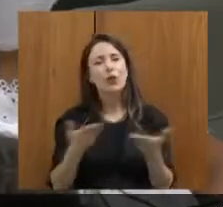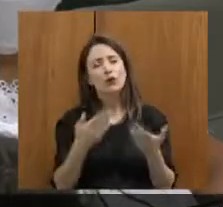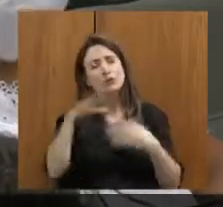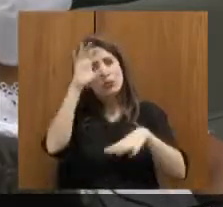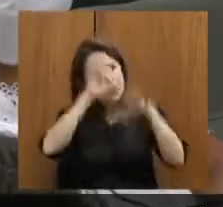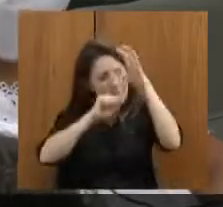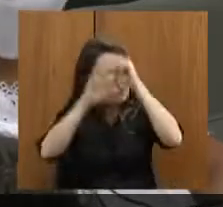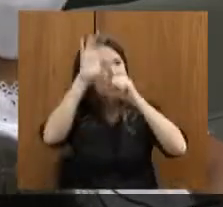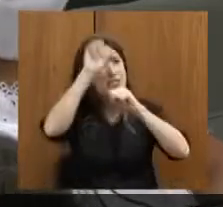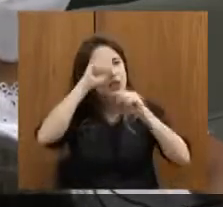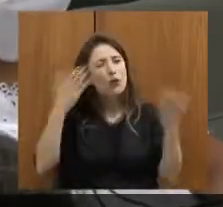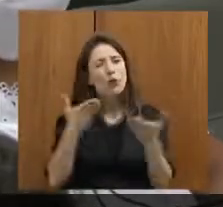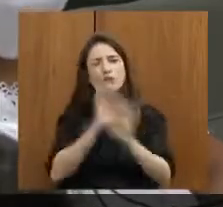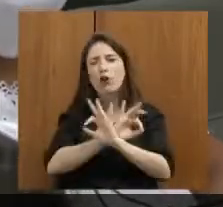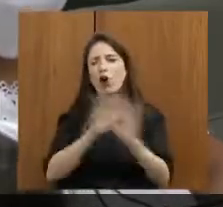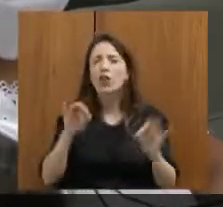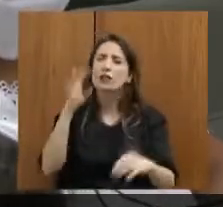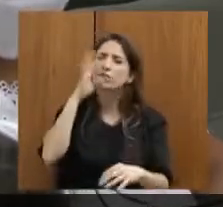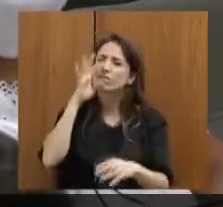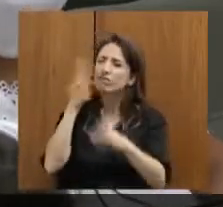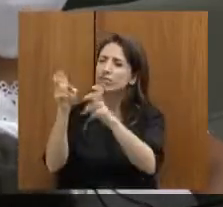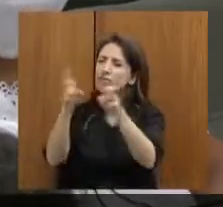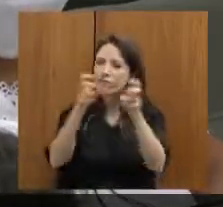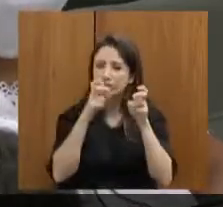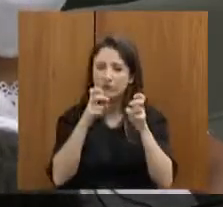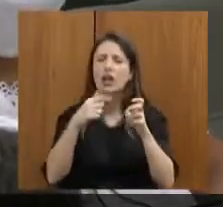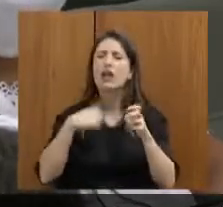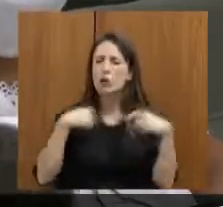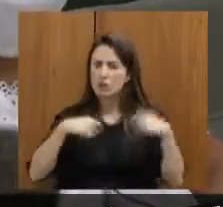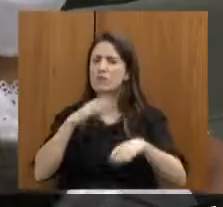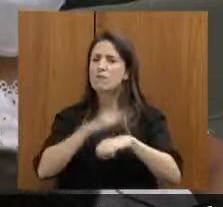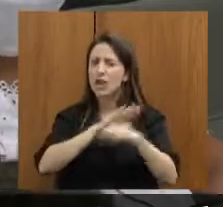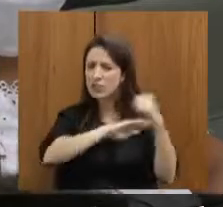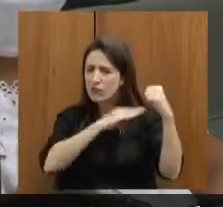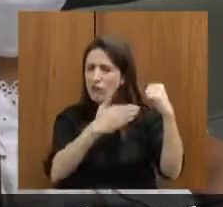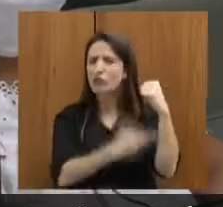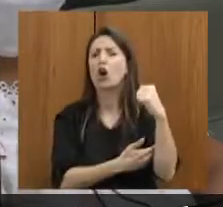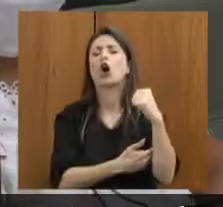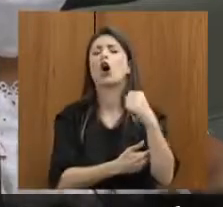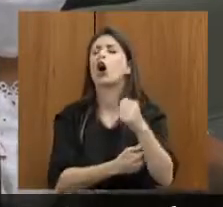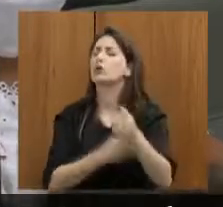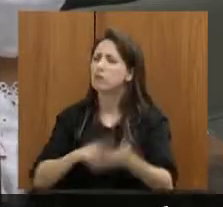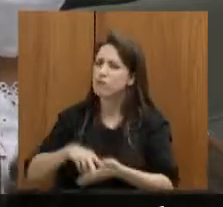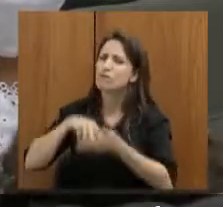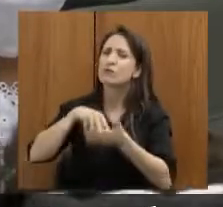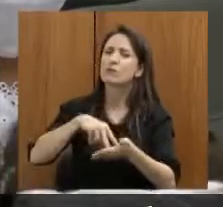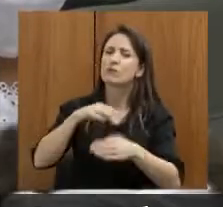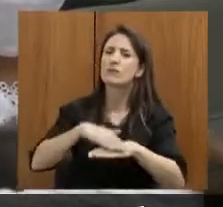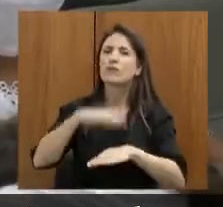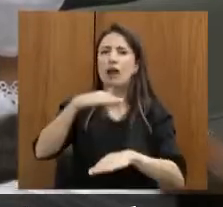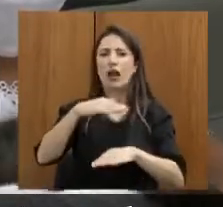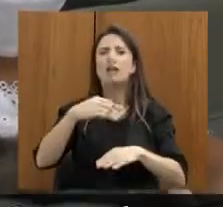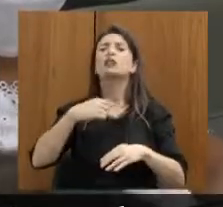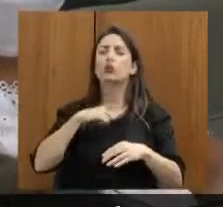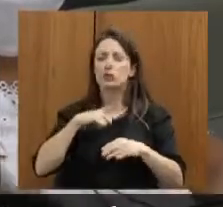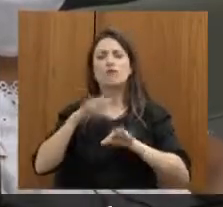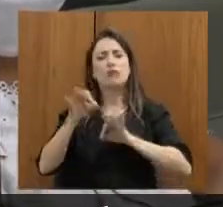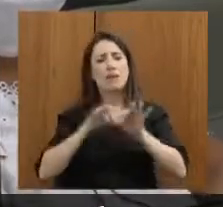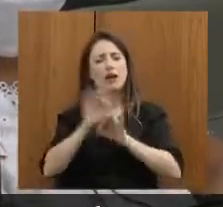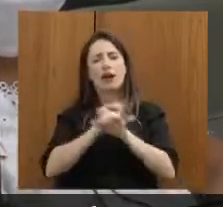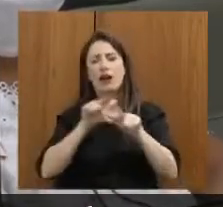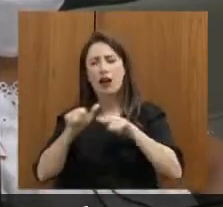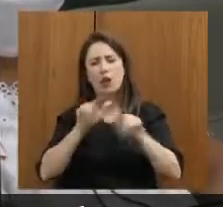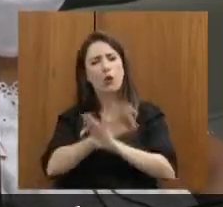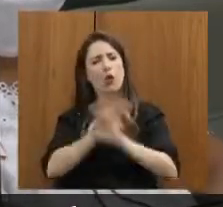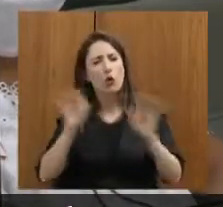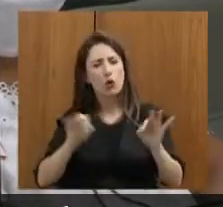resistente o que eu já estou sendo faço muito trabalho social lá em nosso território juntamente com trata-me dengue aqui na época